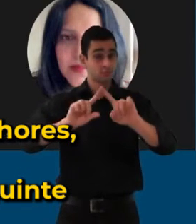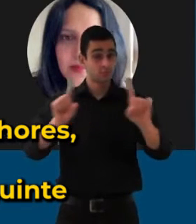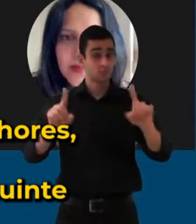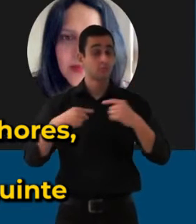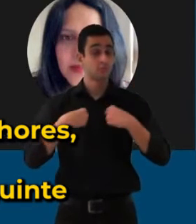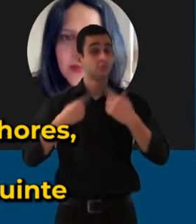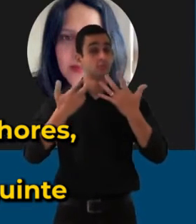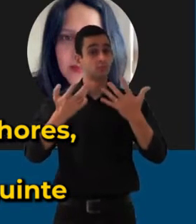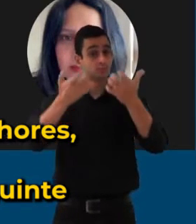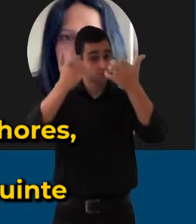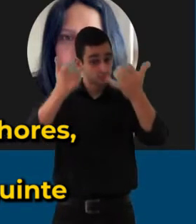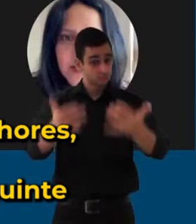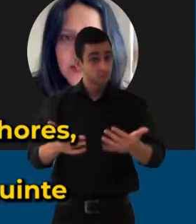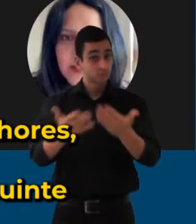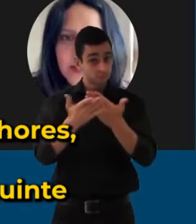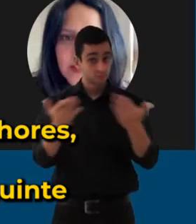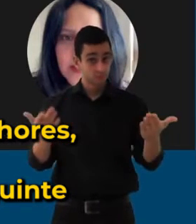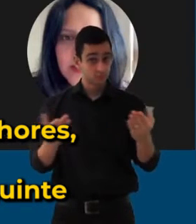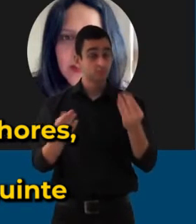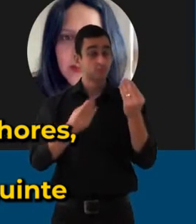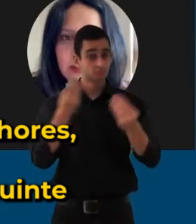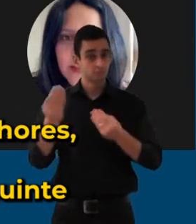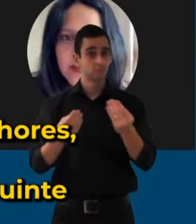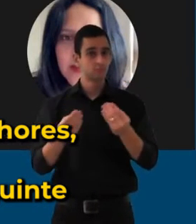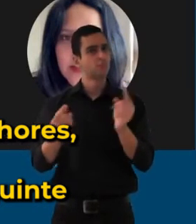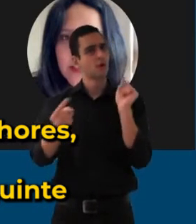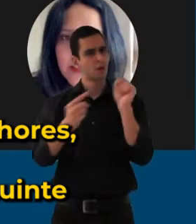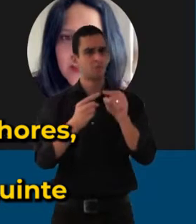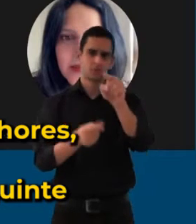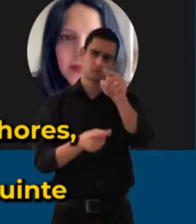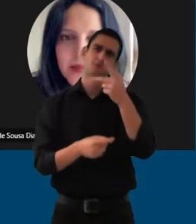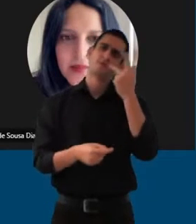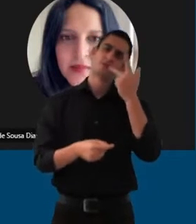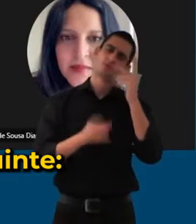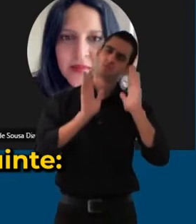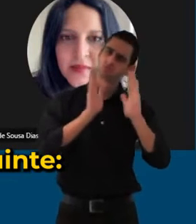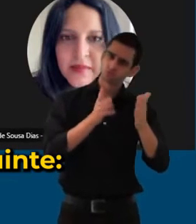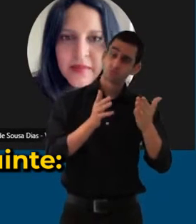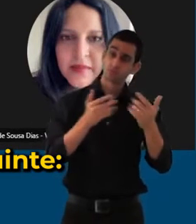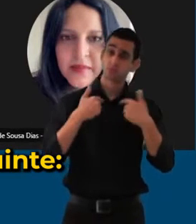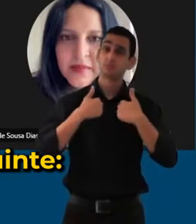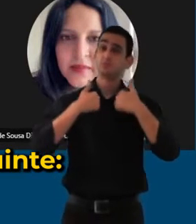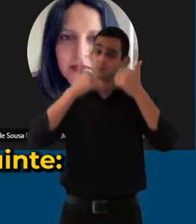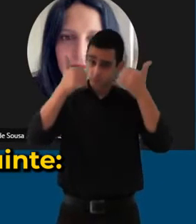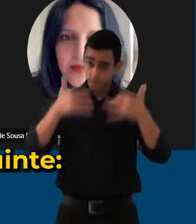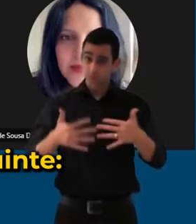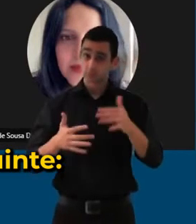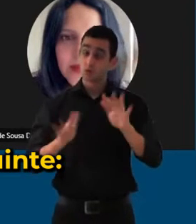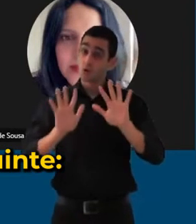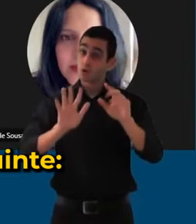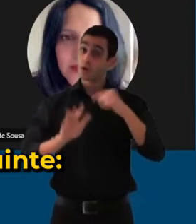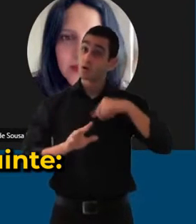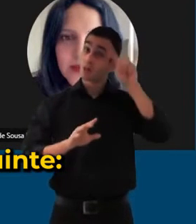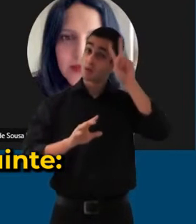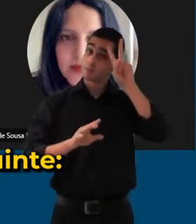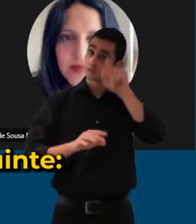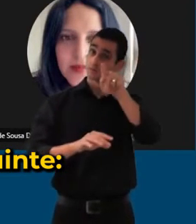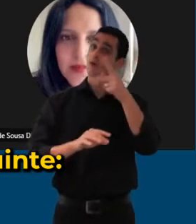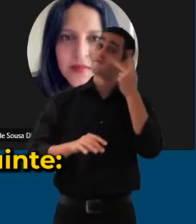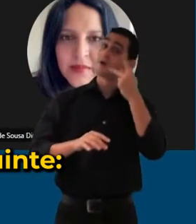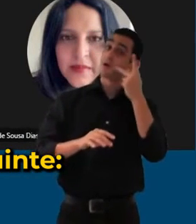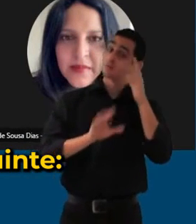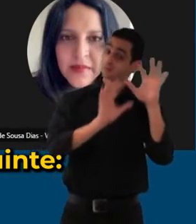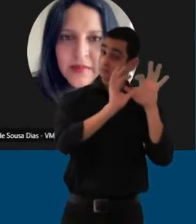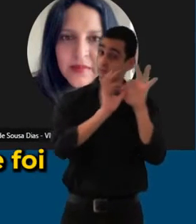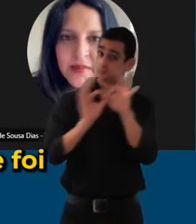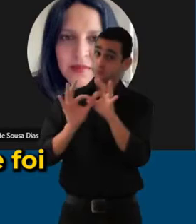senhores, linkando, inclusive, o que o senhor mesmo colocou, que é o seguinte: eu vou lembrar o que o senhor falou, é o seguinte: olha,